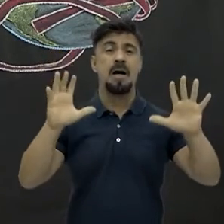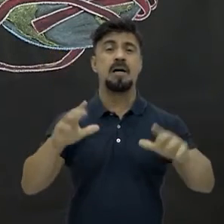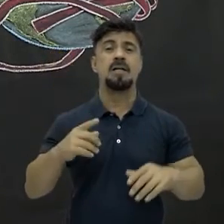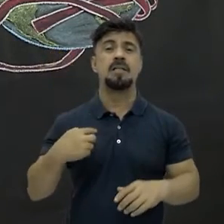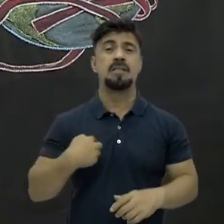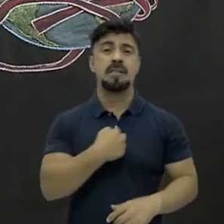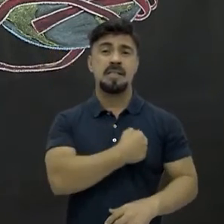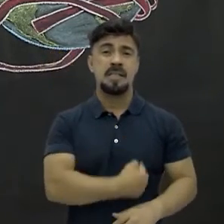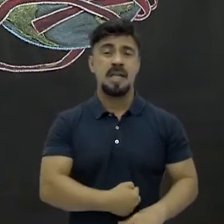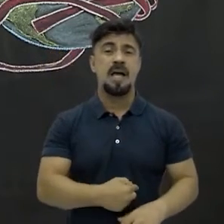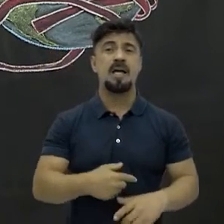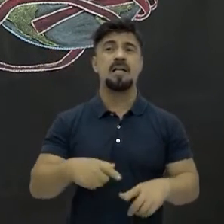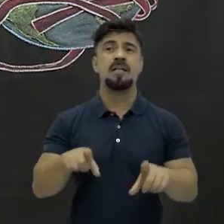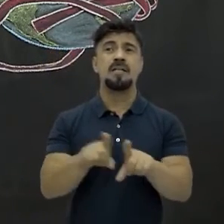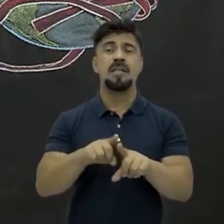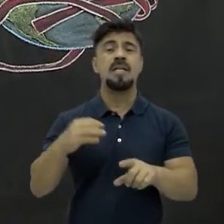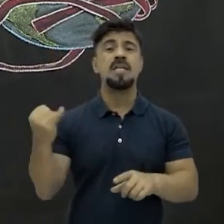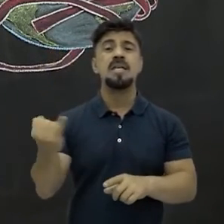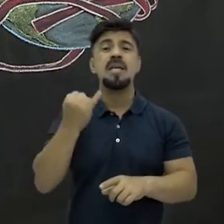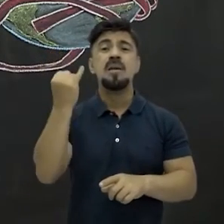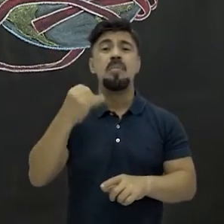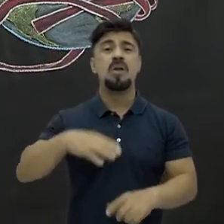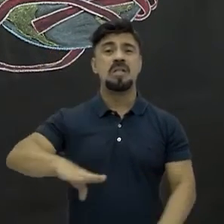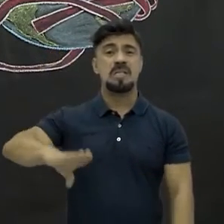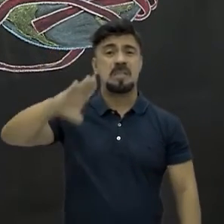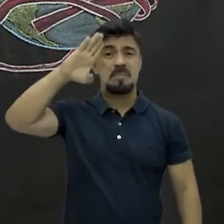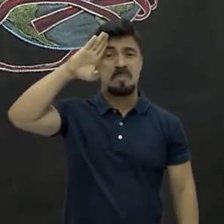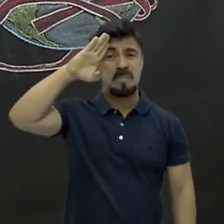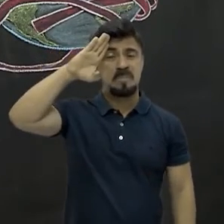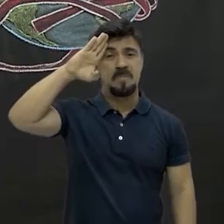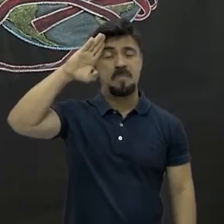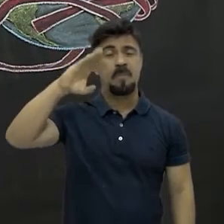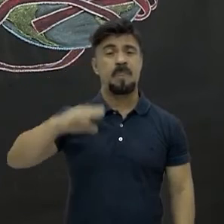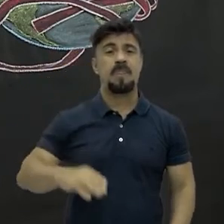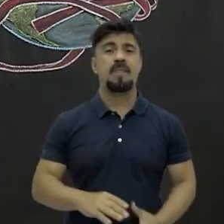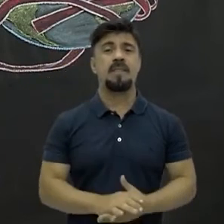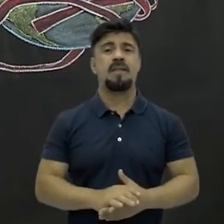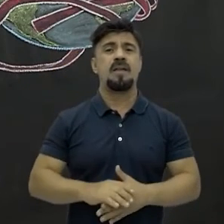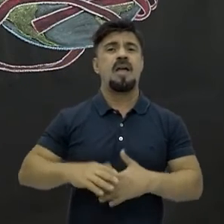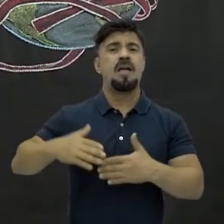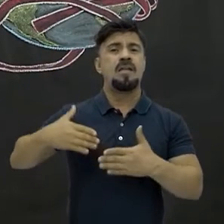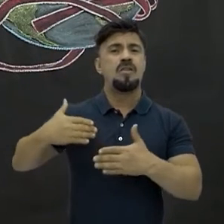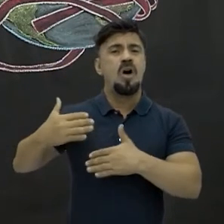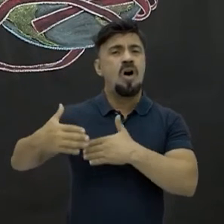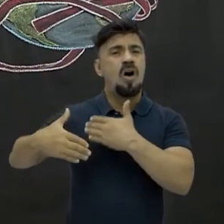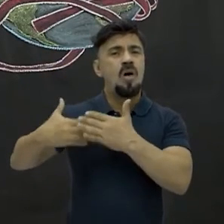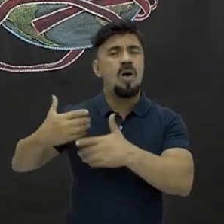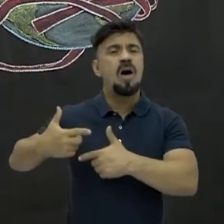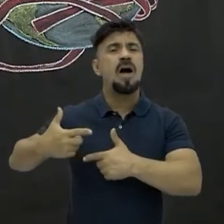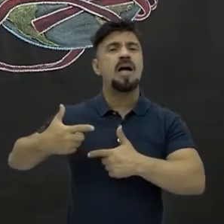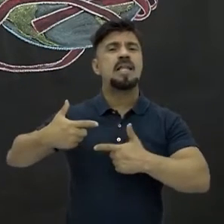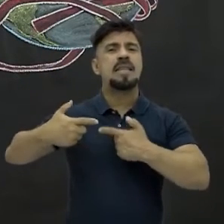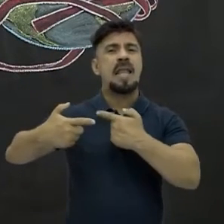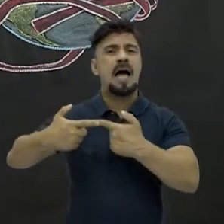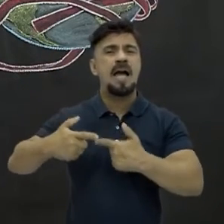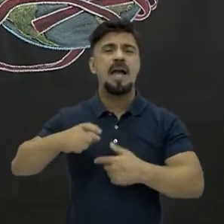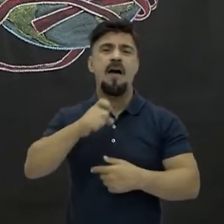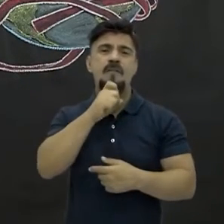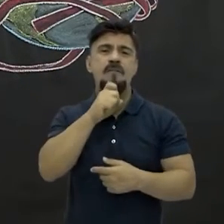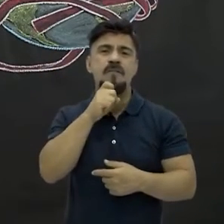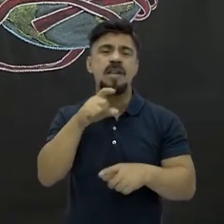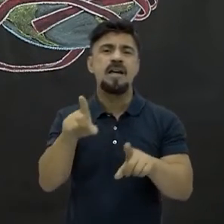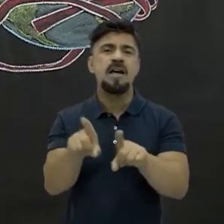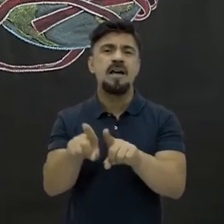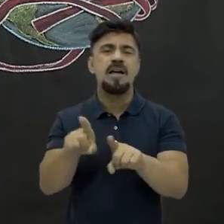então essa importância militar, essa hegemonia militar, que durante todo o processo da Guerra Fria acaba tendo